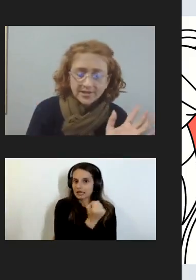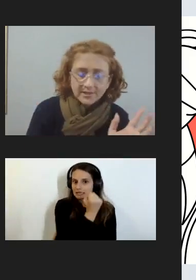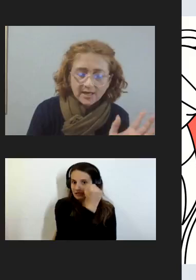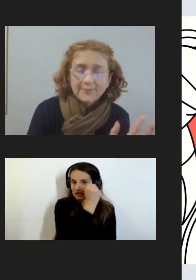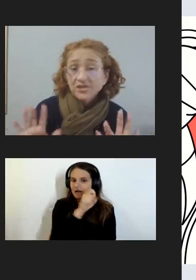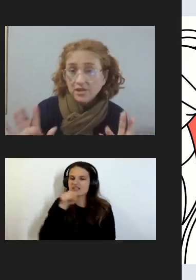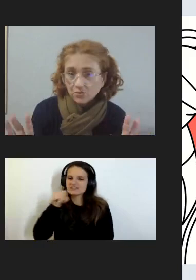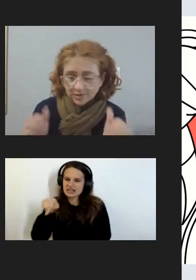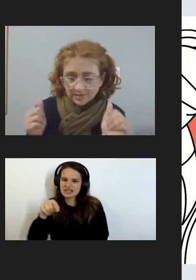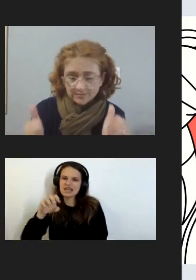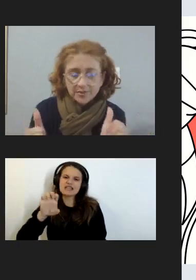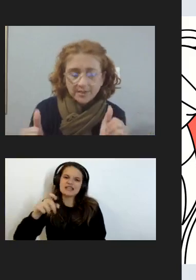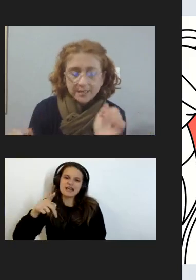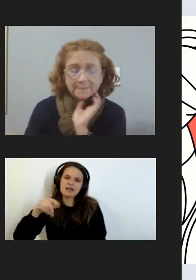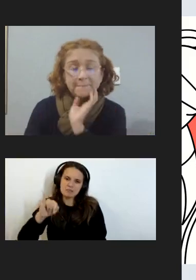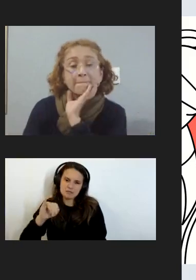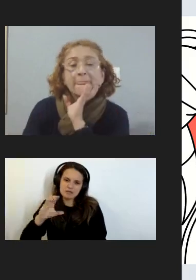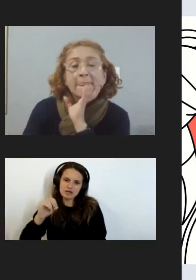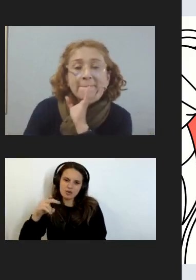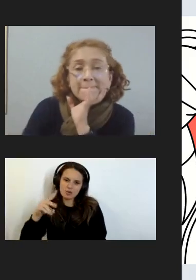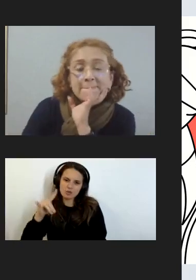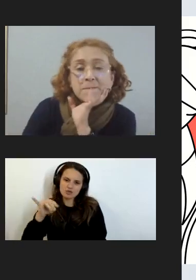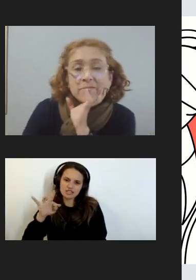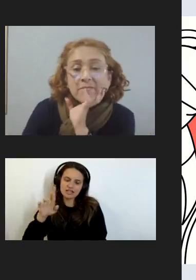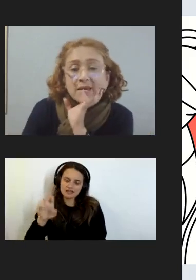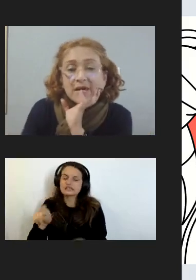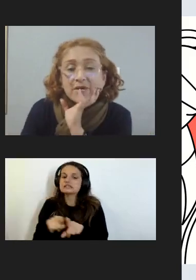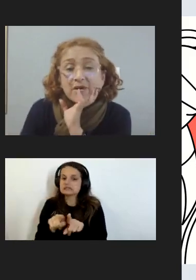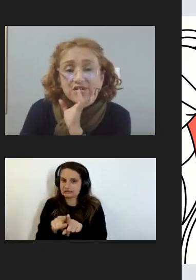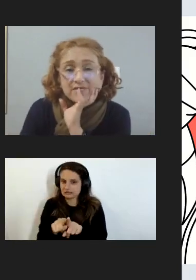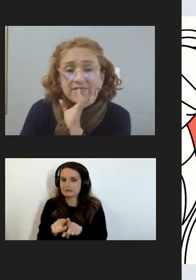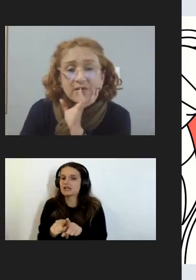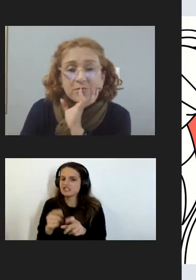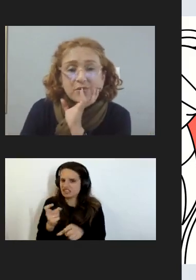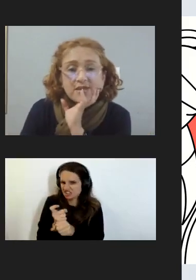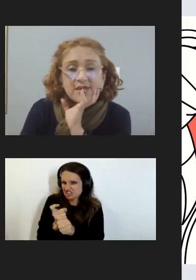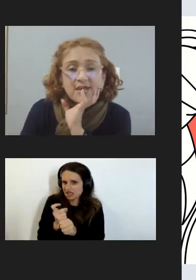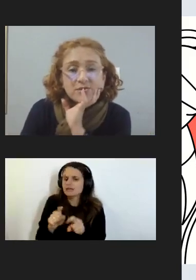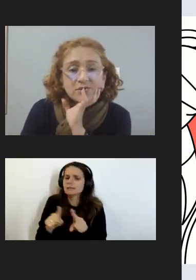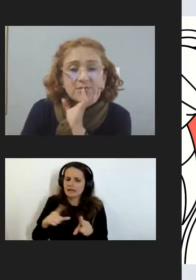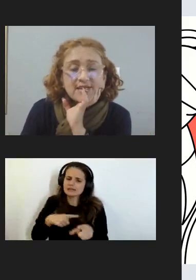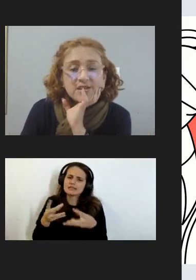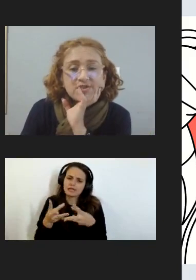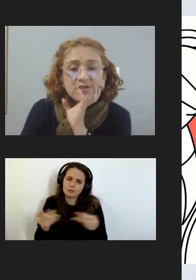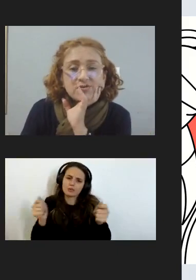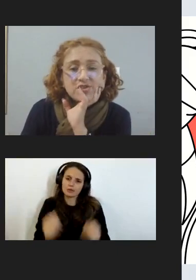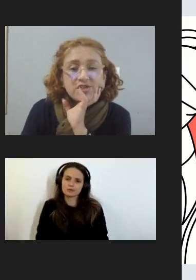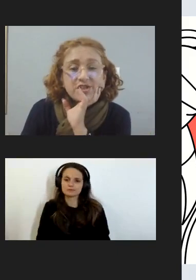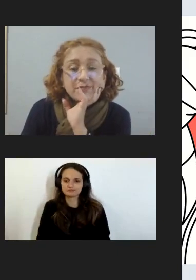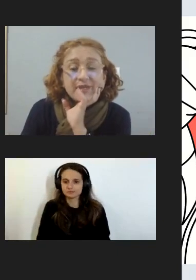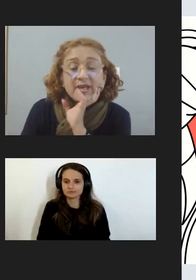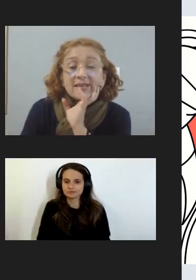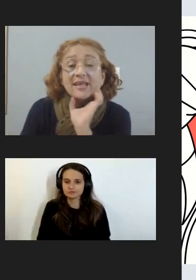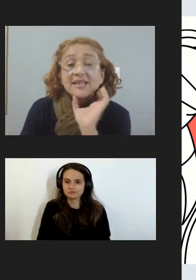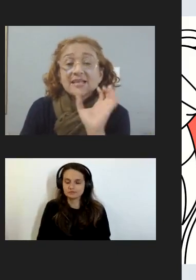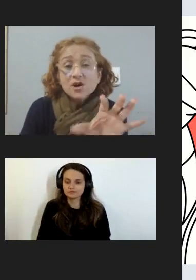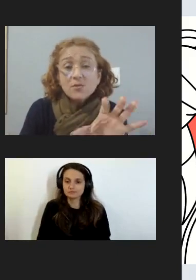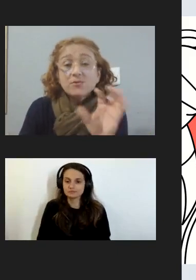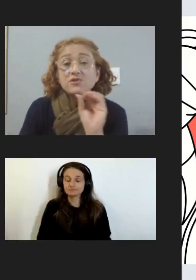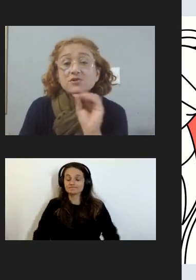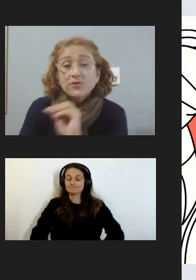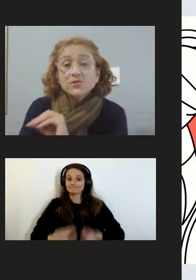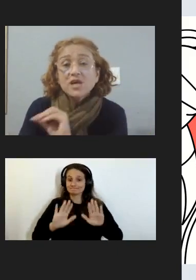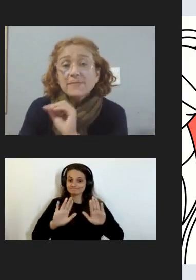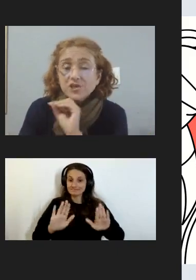de se tratar, mas tem cura, ok? Agora a gente vai falar um pouquinho sobre a questão da lesão